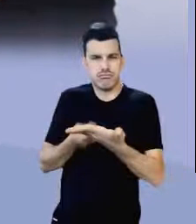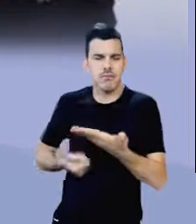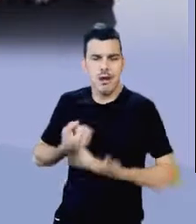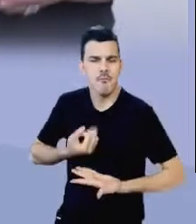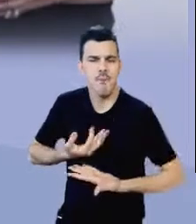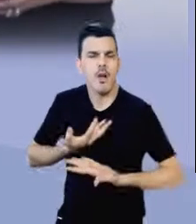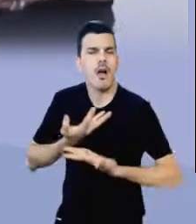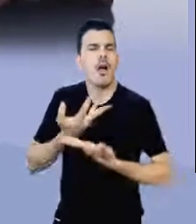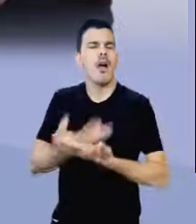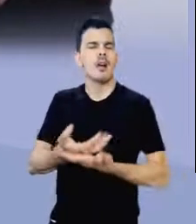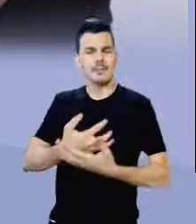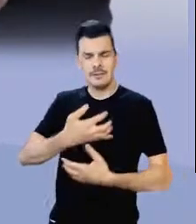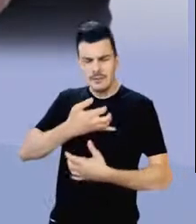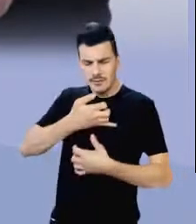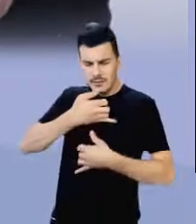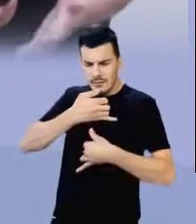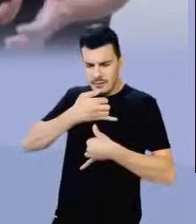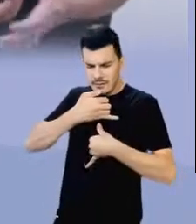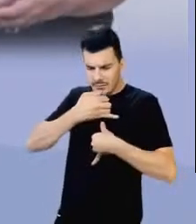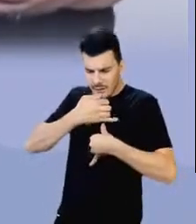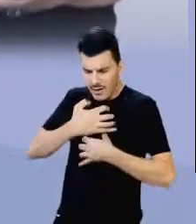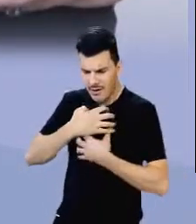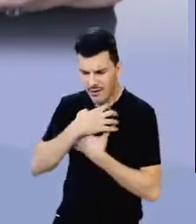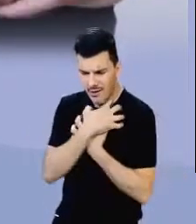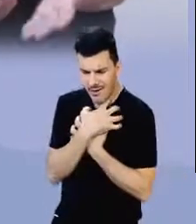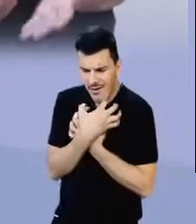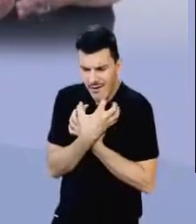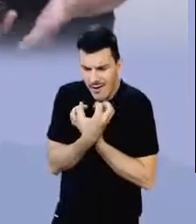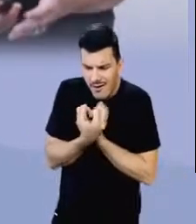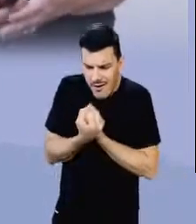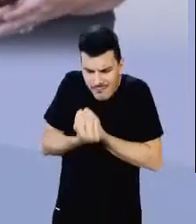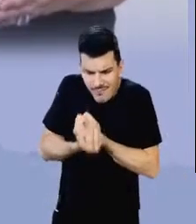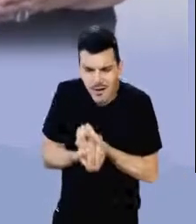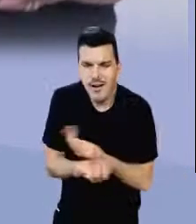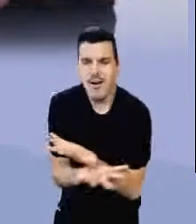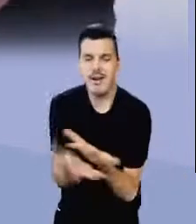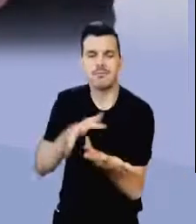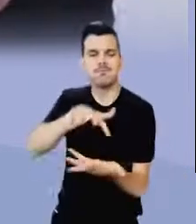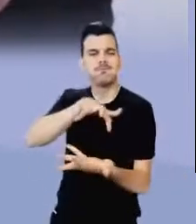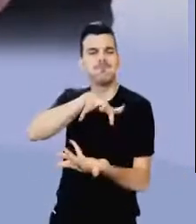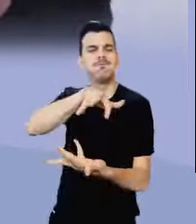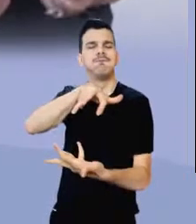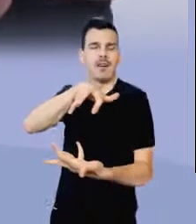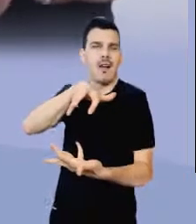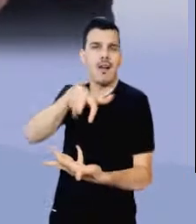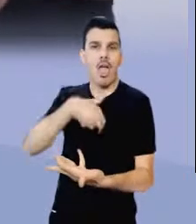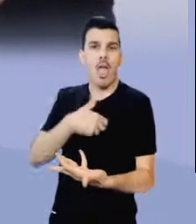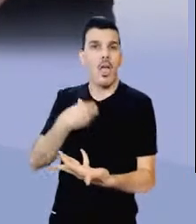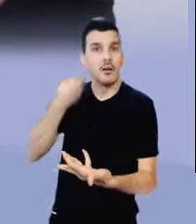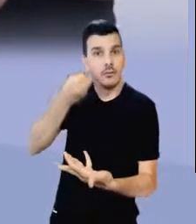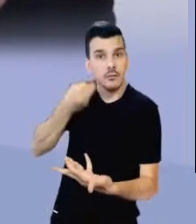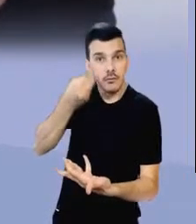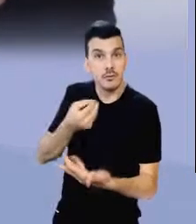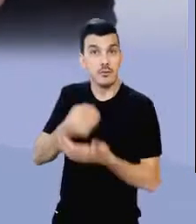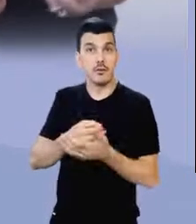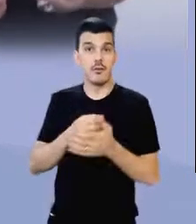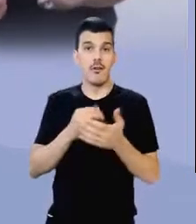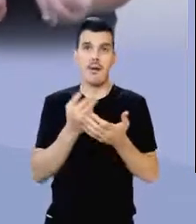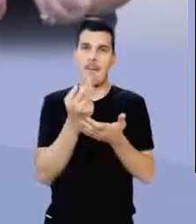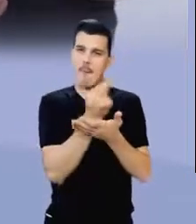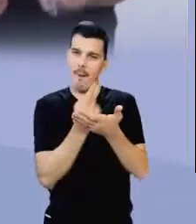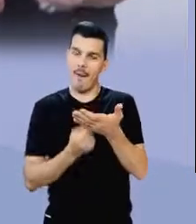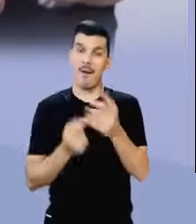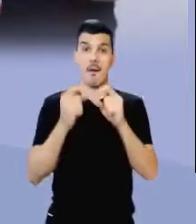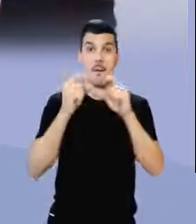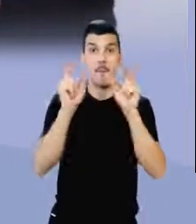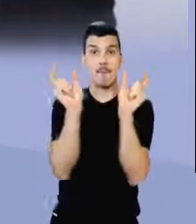essa indignação, essa tristeza melancólica acerca do mundo, com profunda violência, por meio das